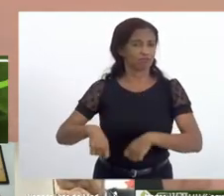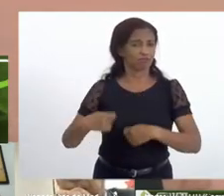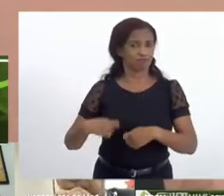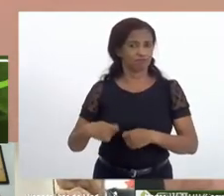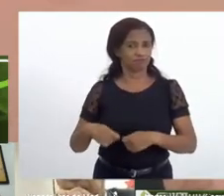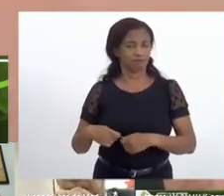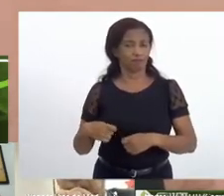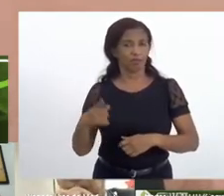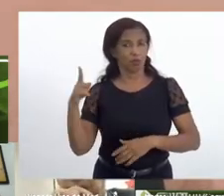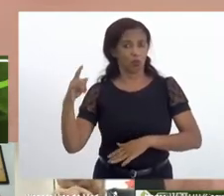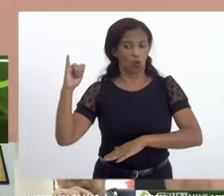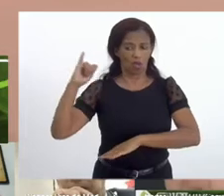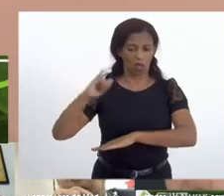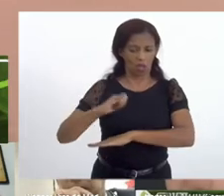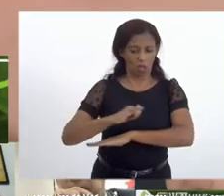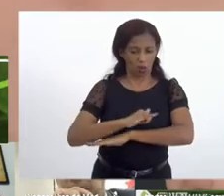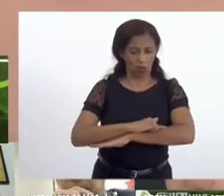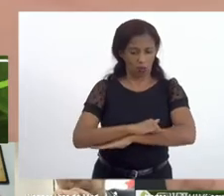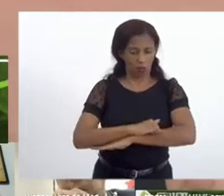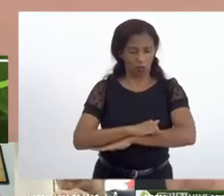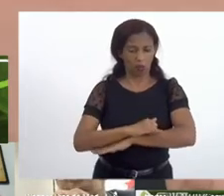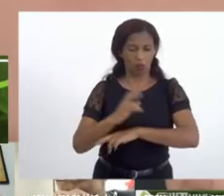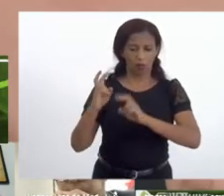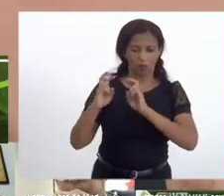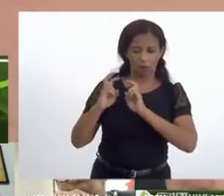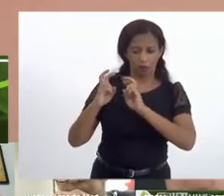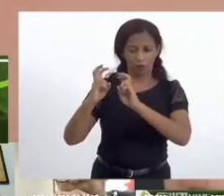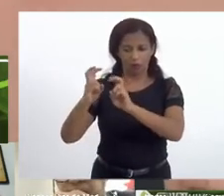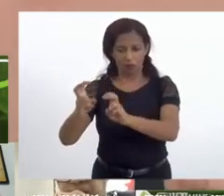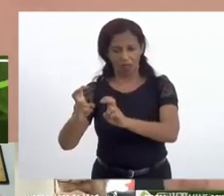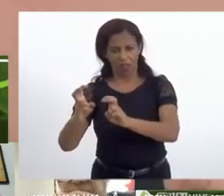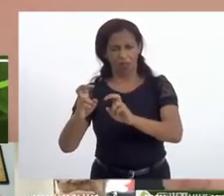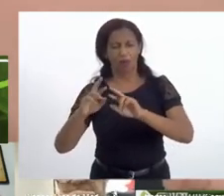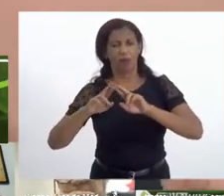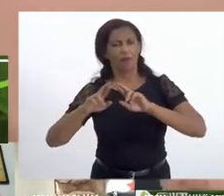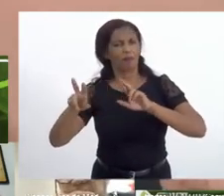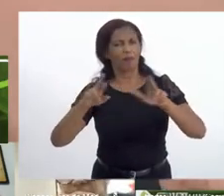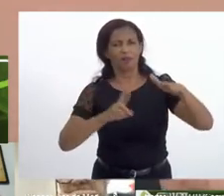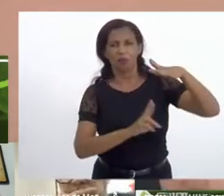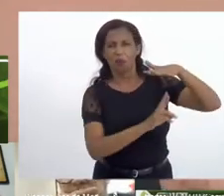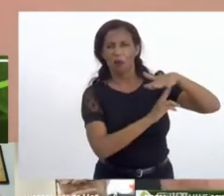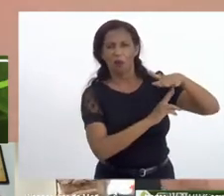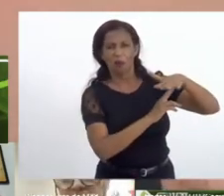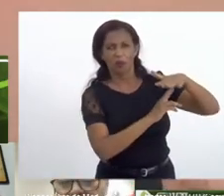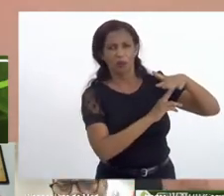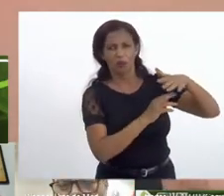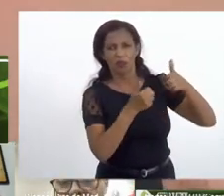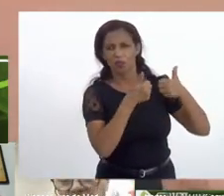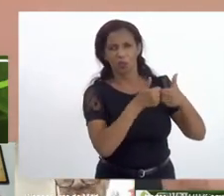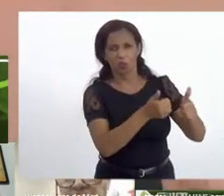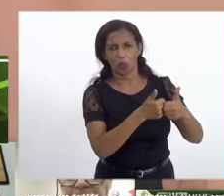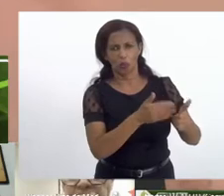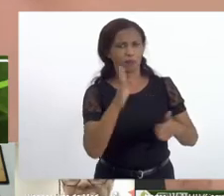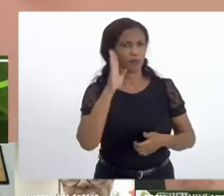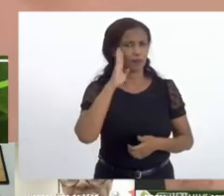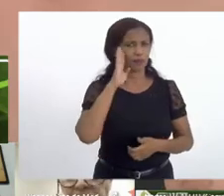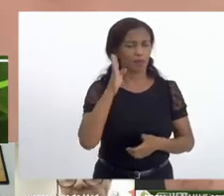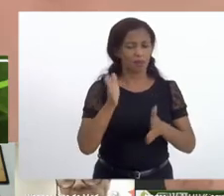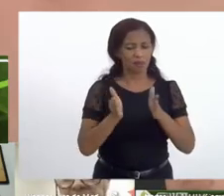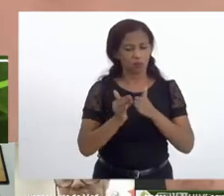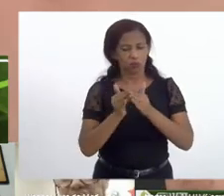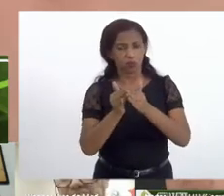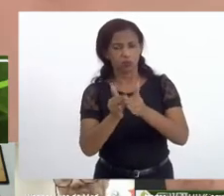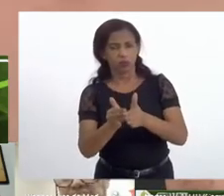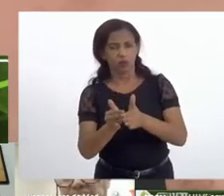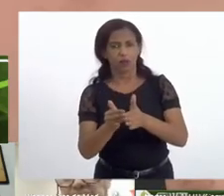para um aeroporto, para uma linha férrea, para, enfim, uma rodovia central de ônibus e principalmente no